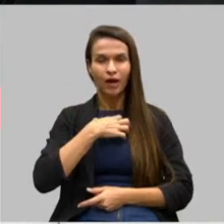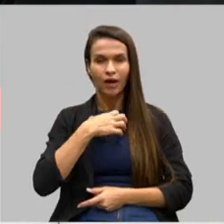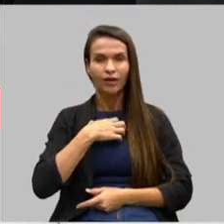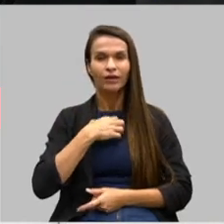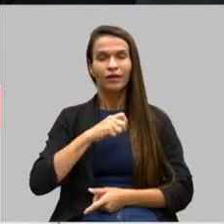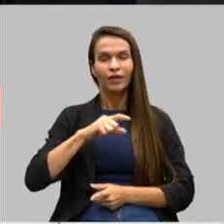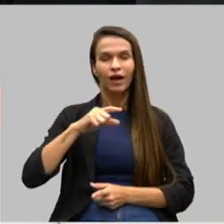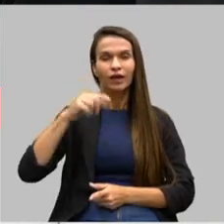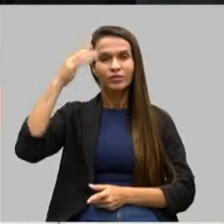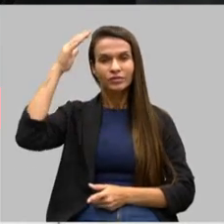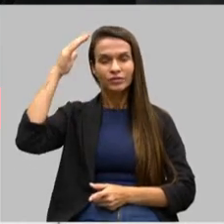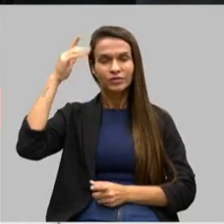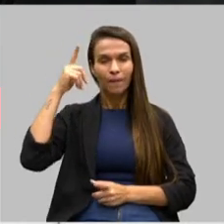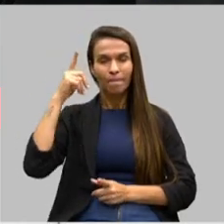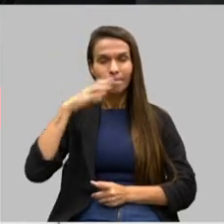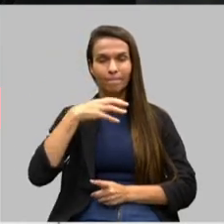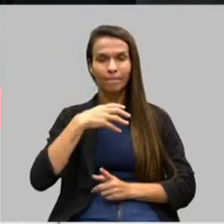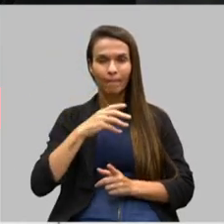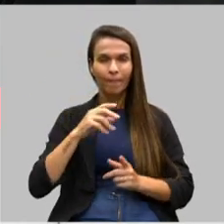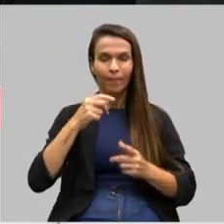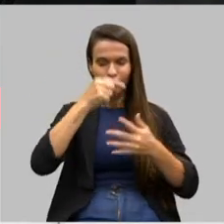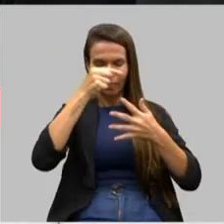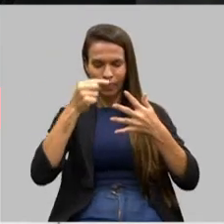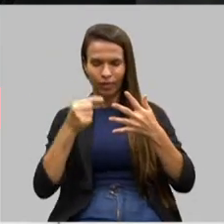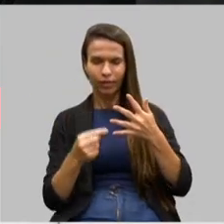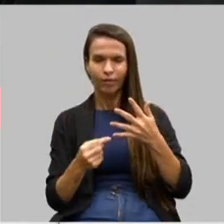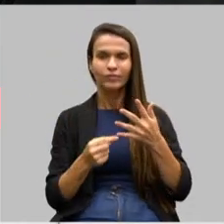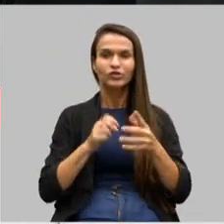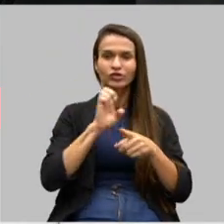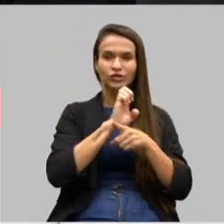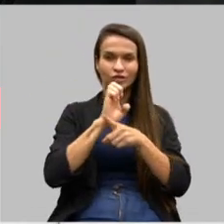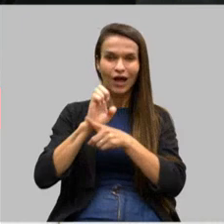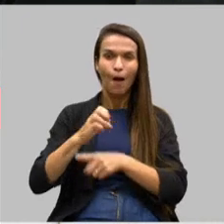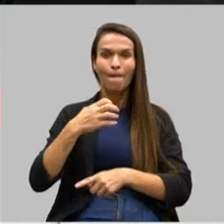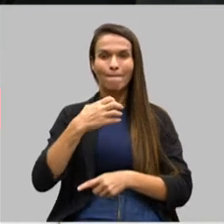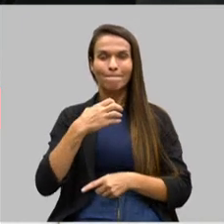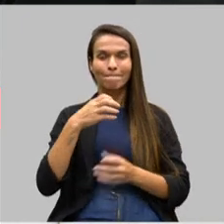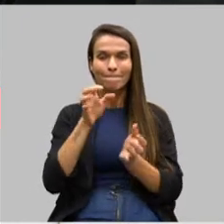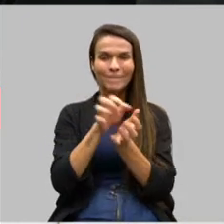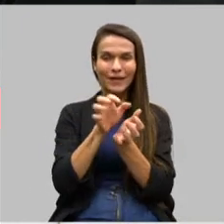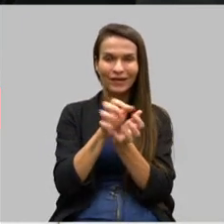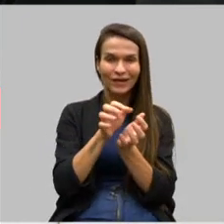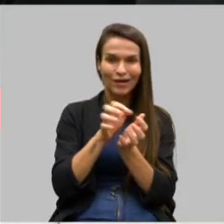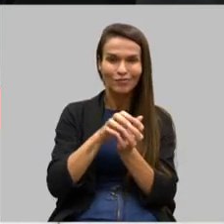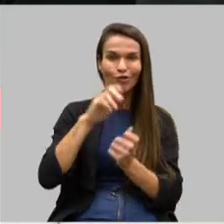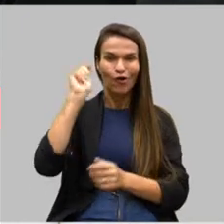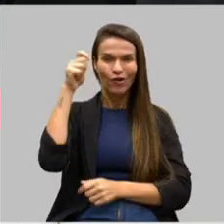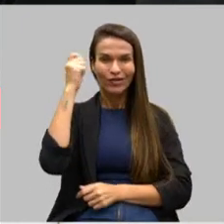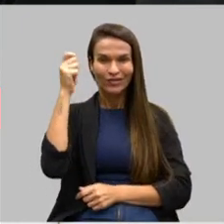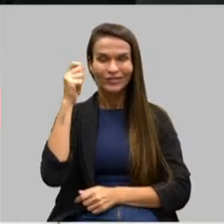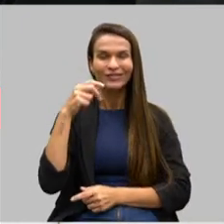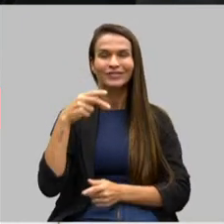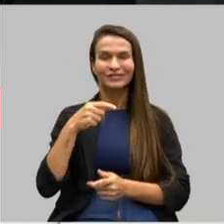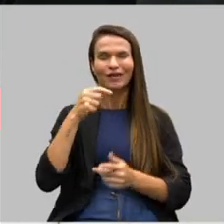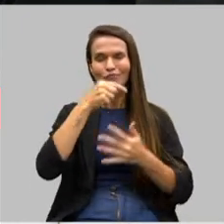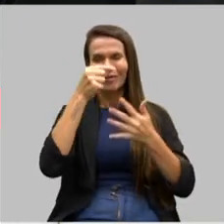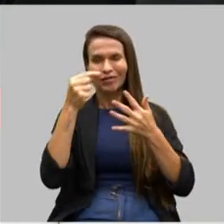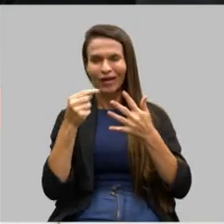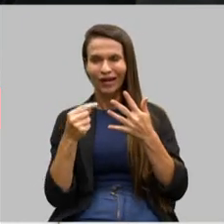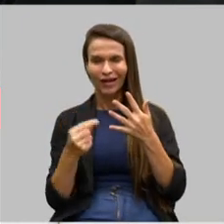Santo, Maranhão, Minas Gerais, Paraíba, Pernambuco, Piauí, Rio Grande do Norte,